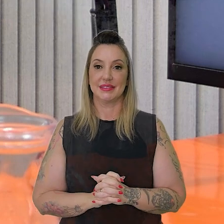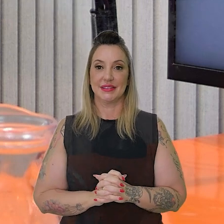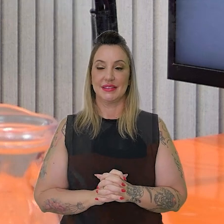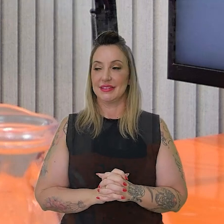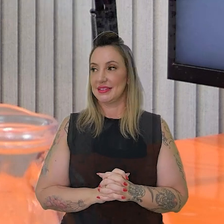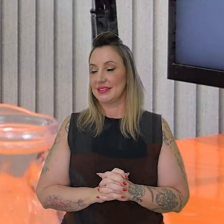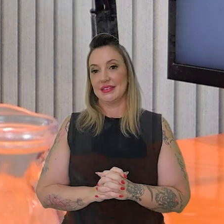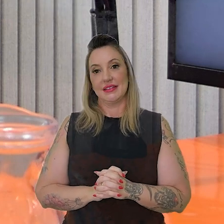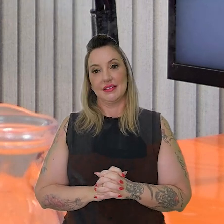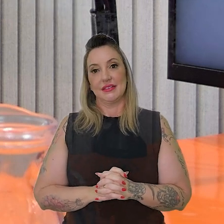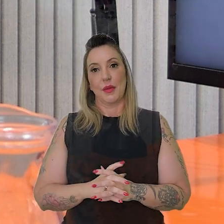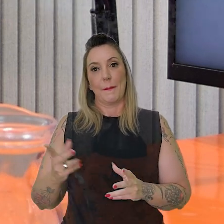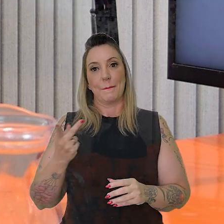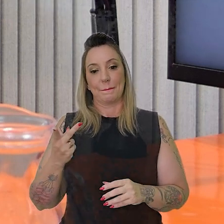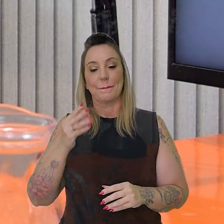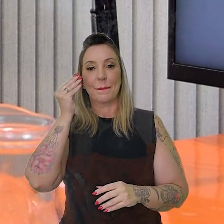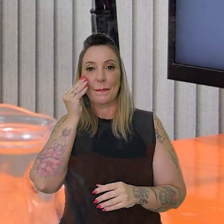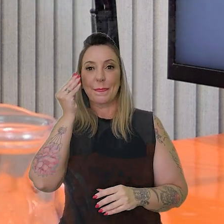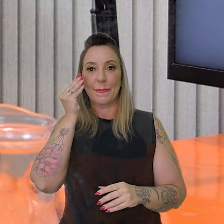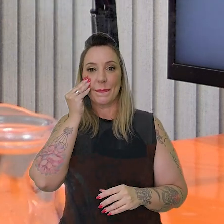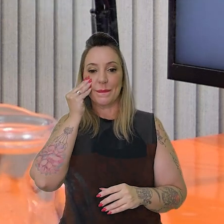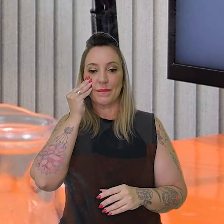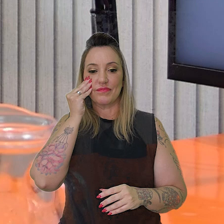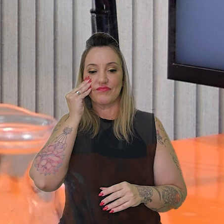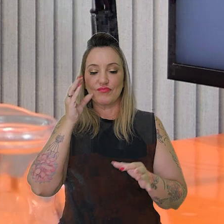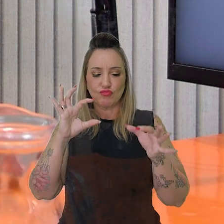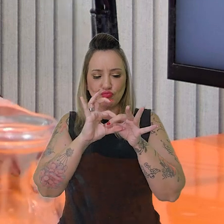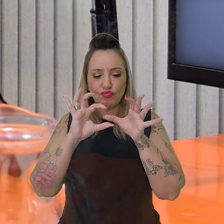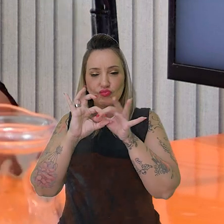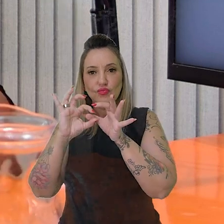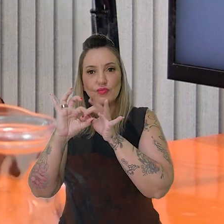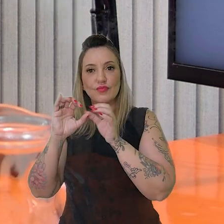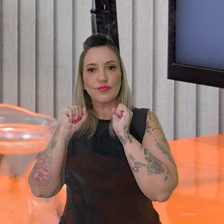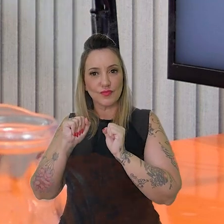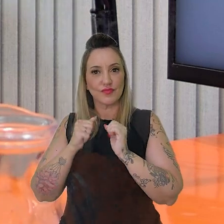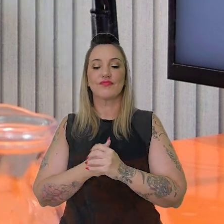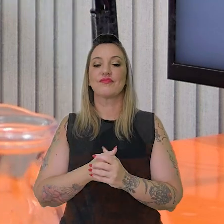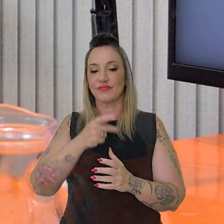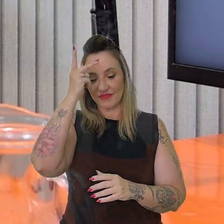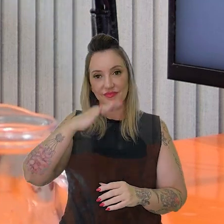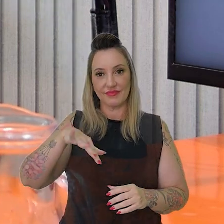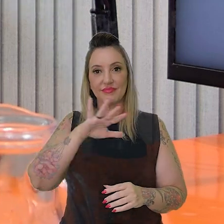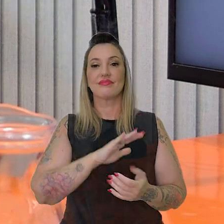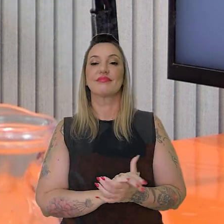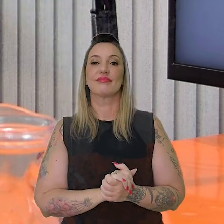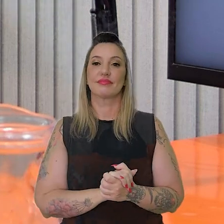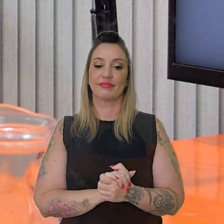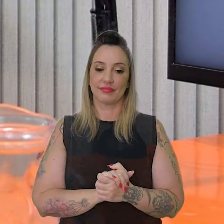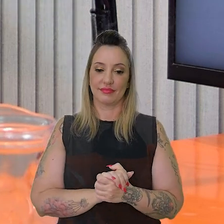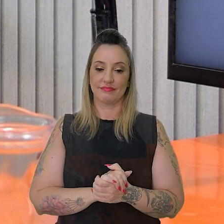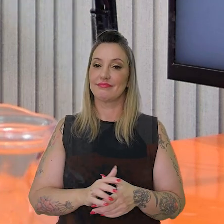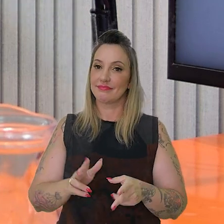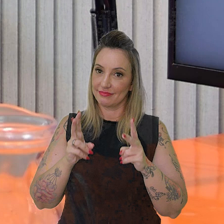mas cara a gente tá tentando fazer o mais amarradinho assim possível pra pessoa para